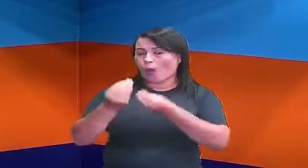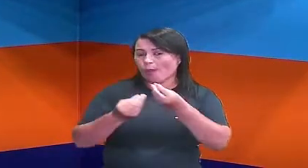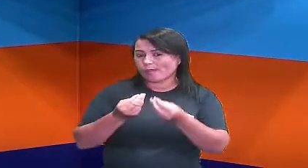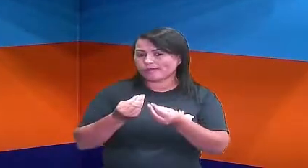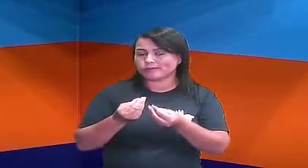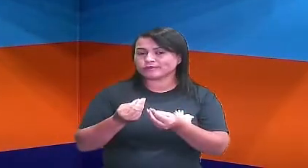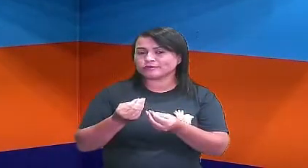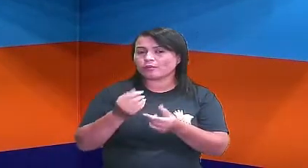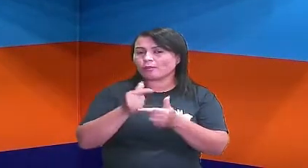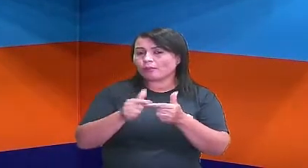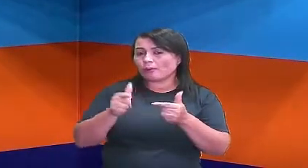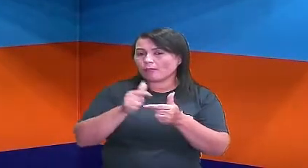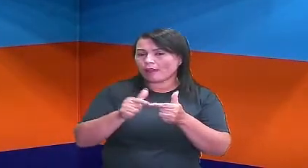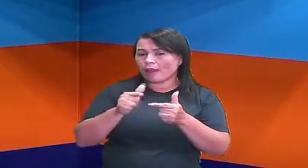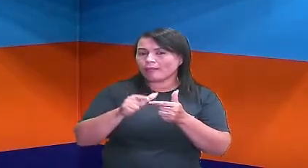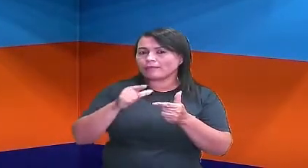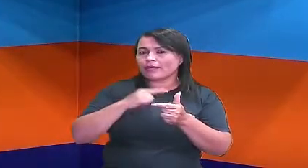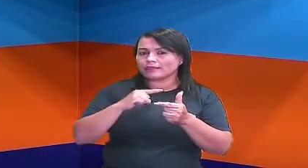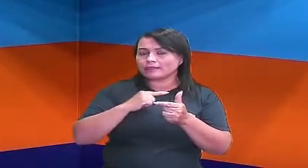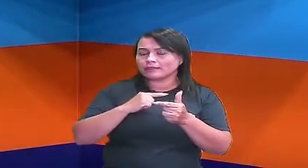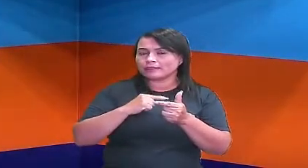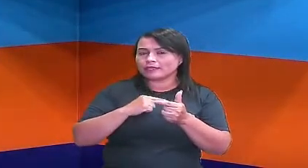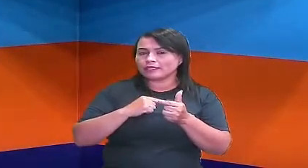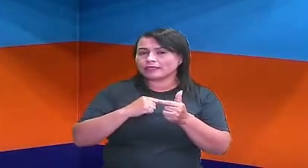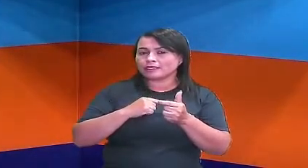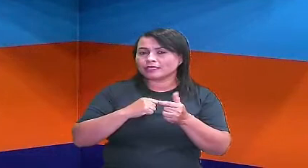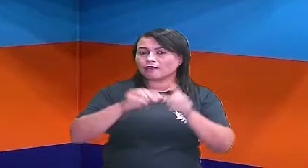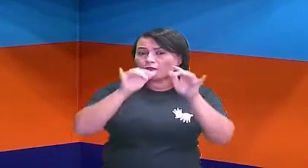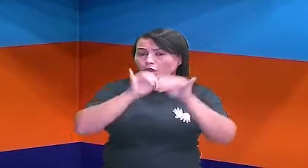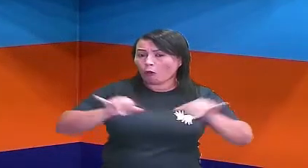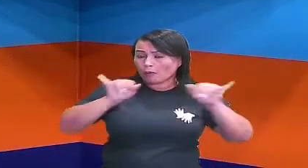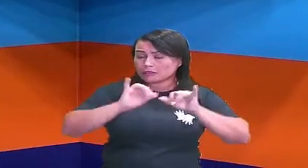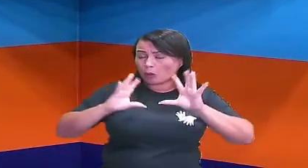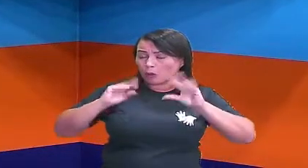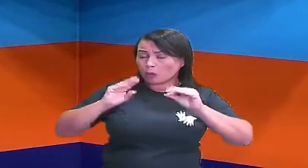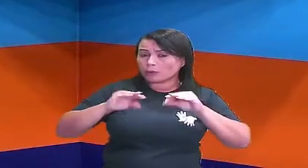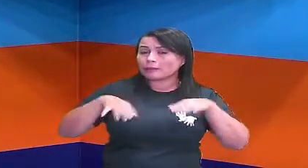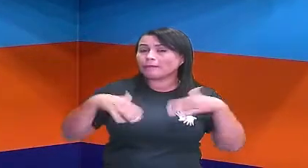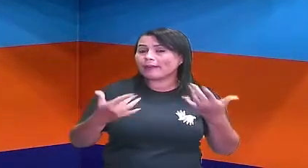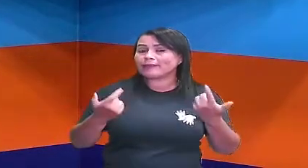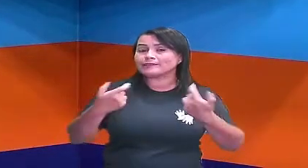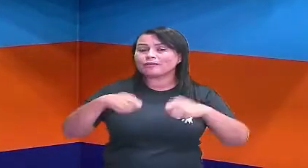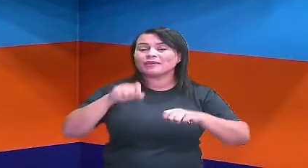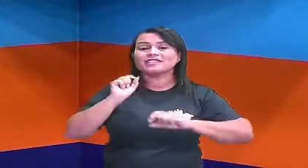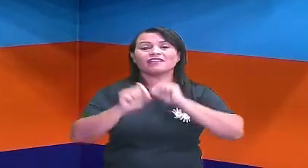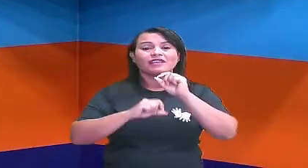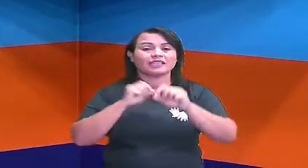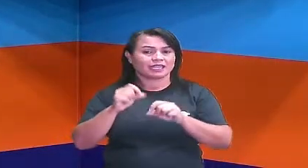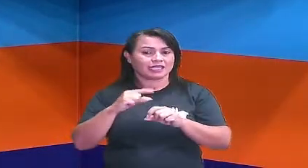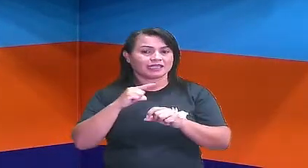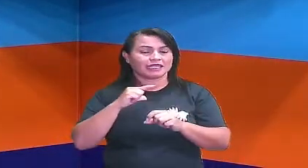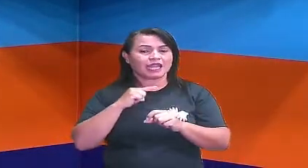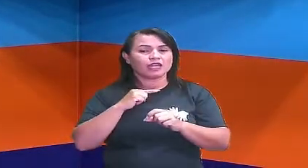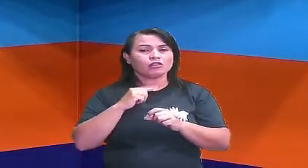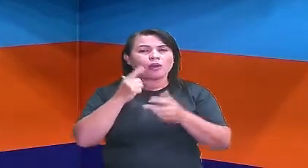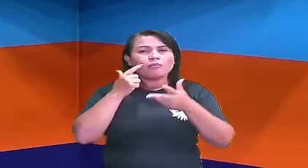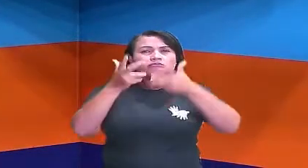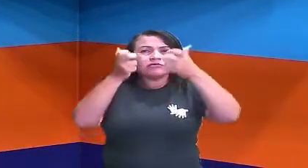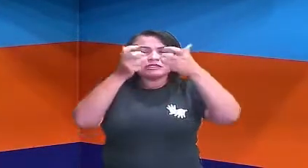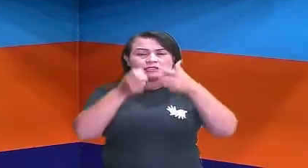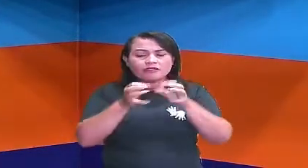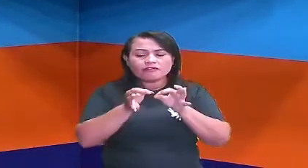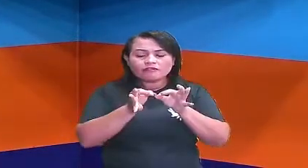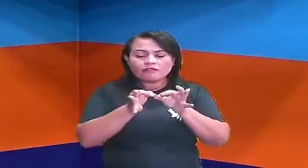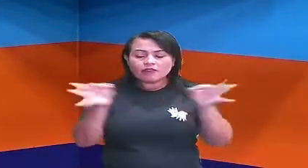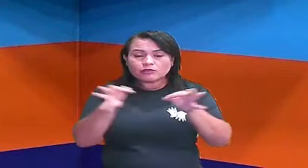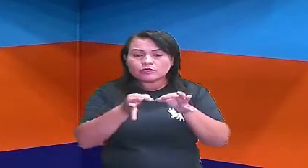vejam que o problema trouxe um monte de informação, mas eu só precisei usar o quê? As medidas que apareceram lá. Então, é importante